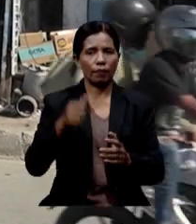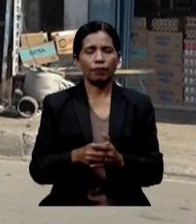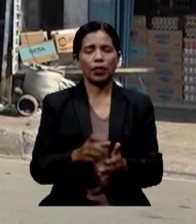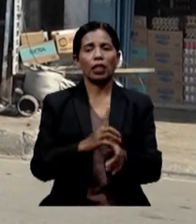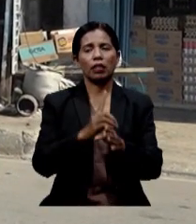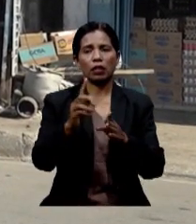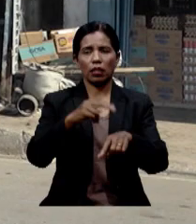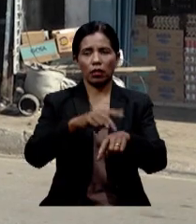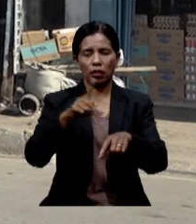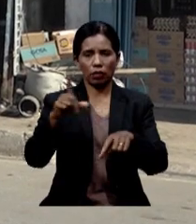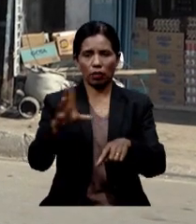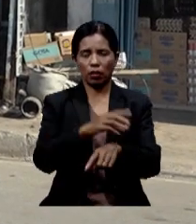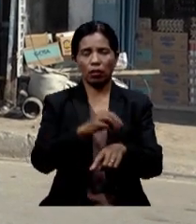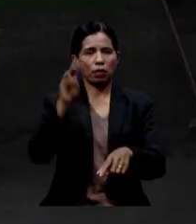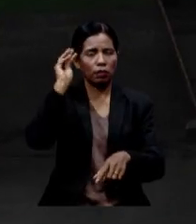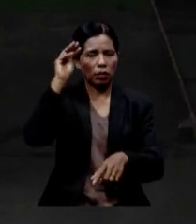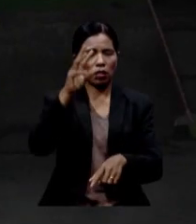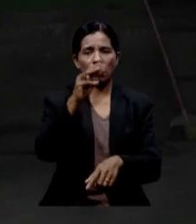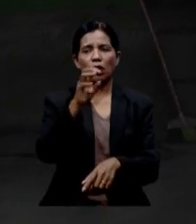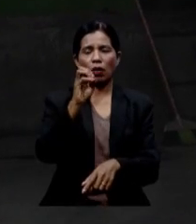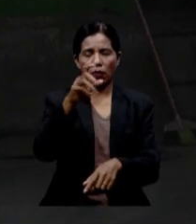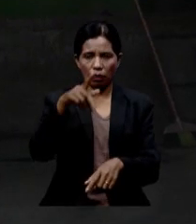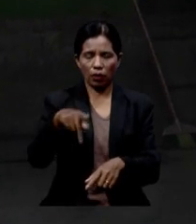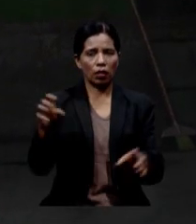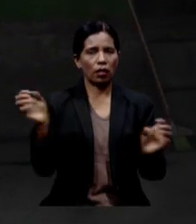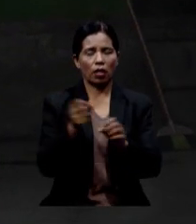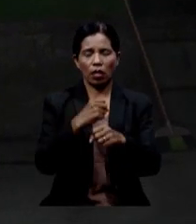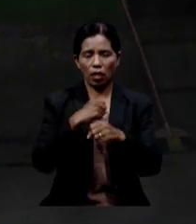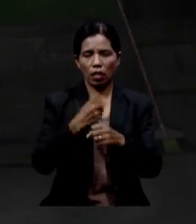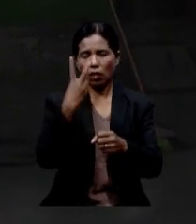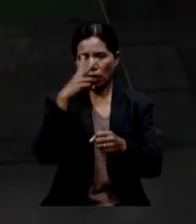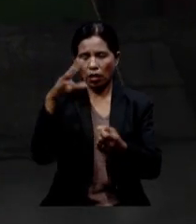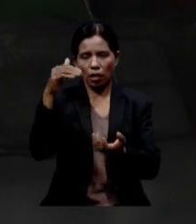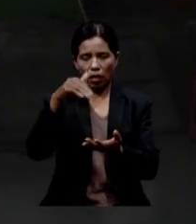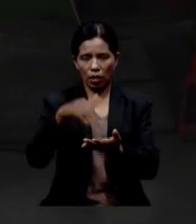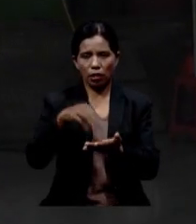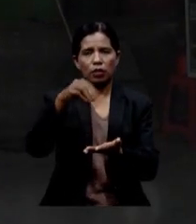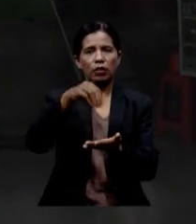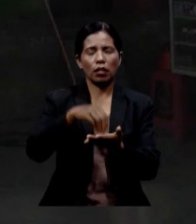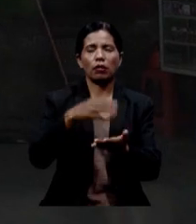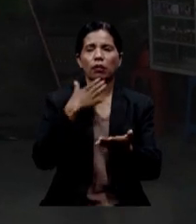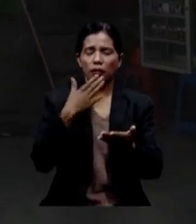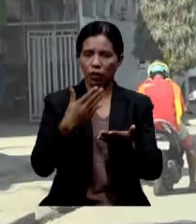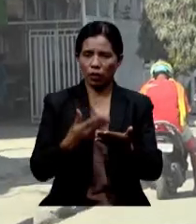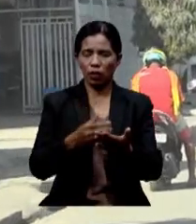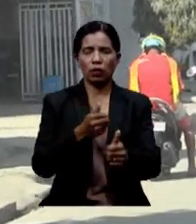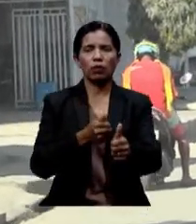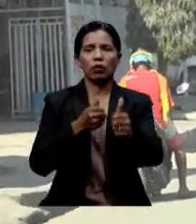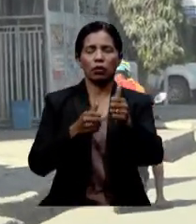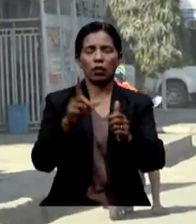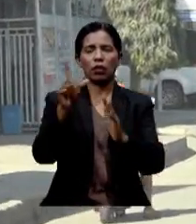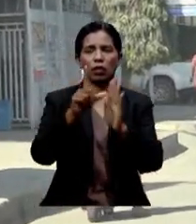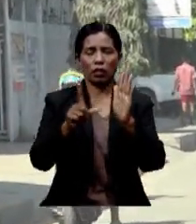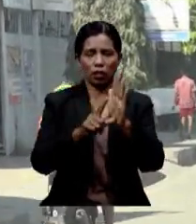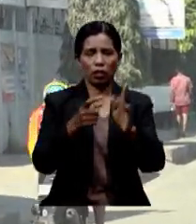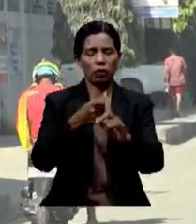Direção Nacional Edificação, Ministério Obras Públicas, la halo verificação, atu garante ne qualidade no tuir duni padrão